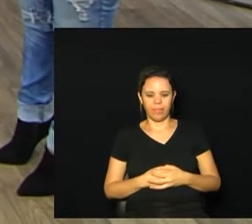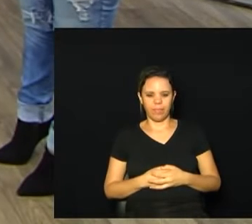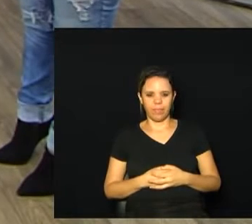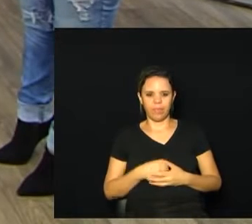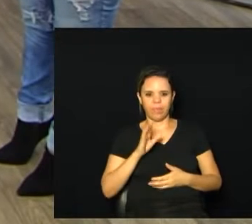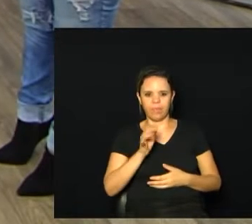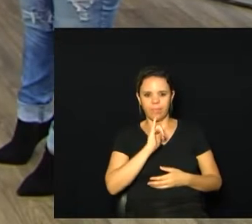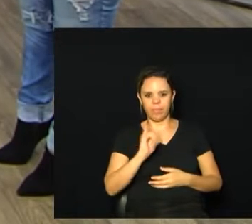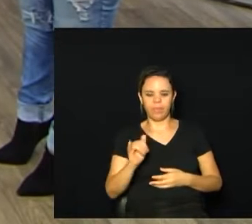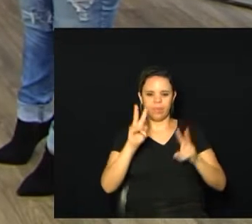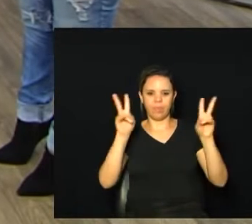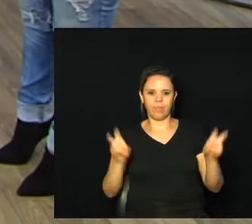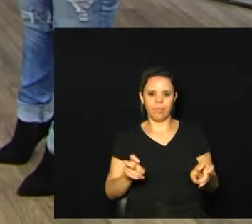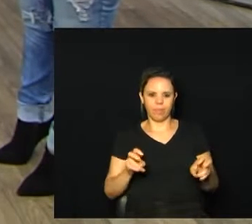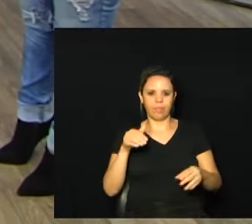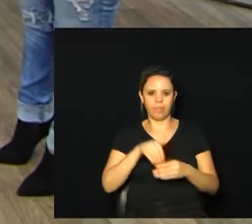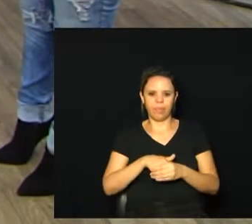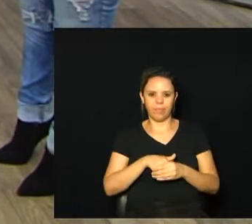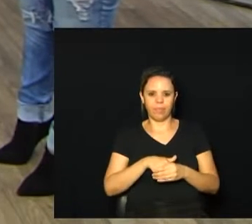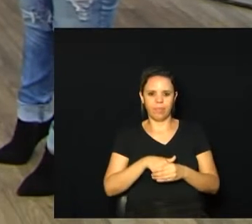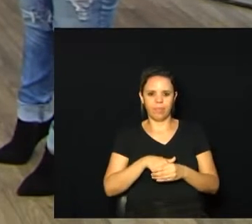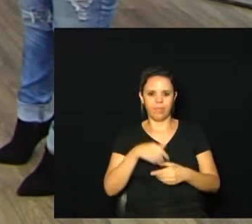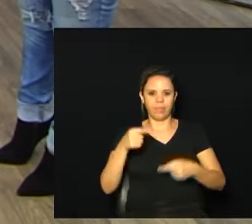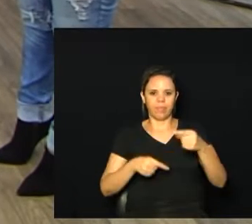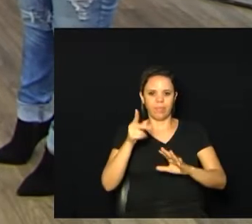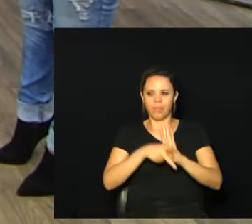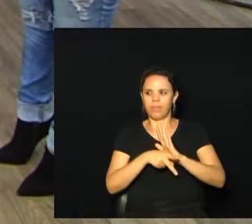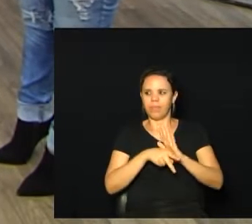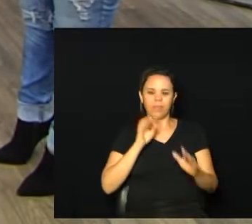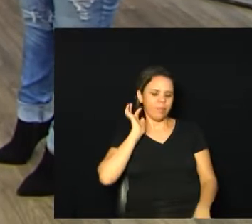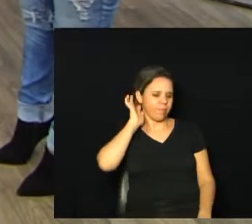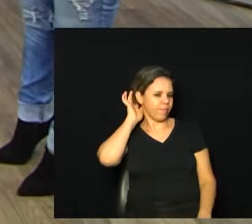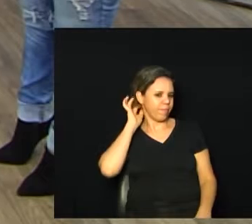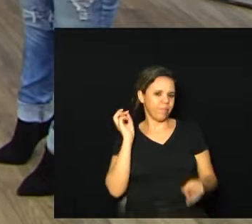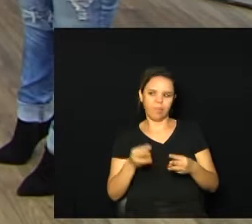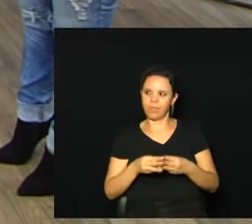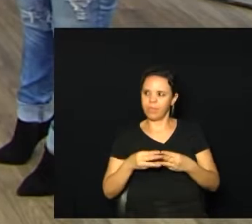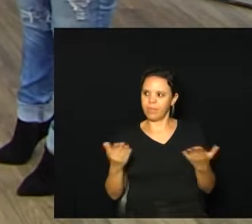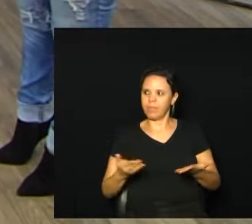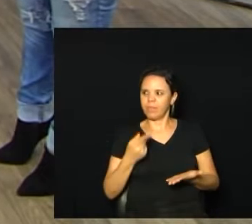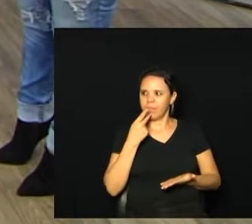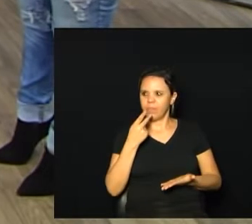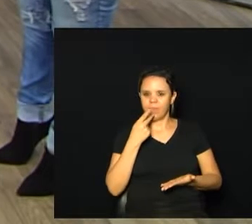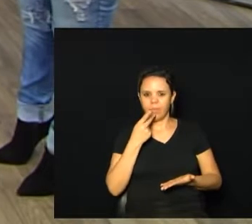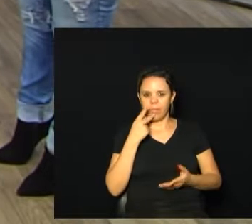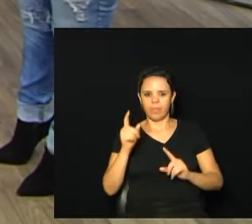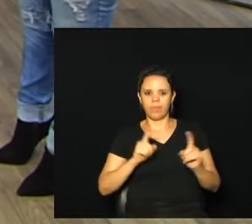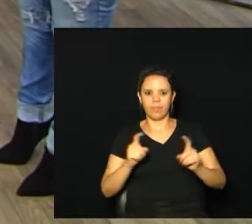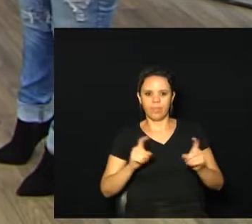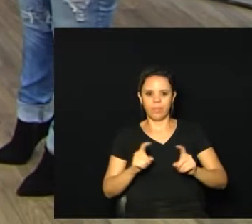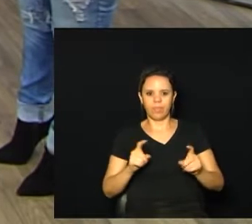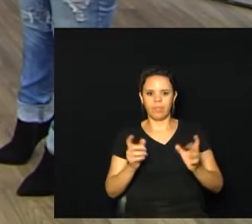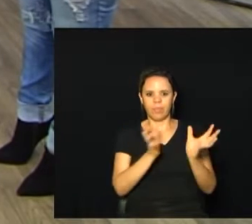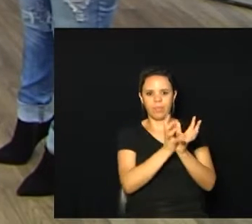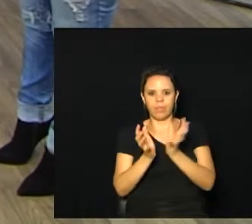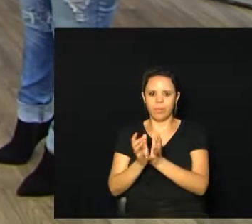Já falamos sobre as votações, discussões de projetos, das moções. Agora a gente fala sobre reunião de